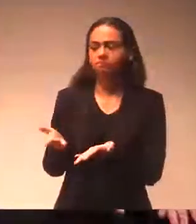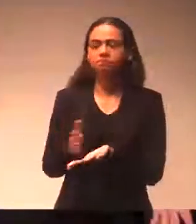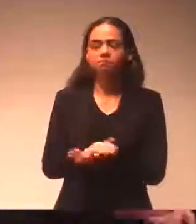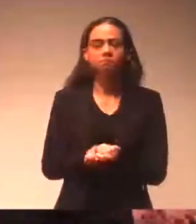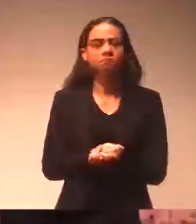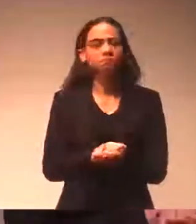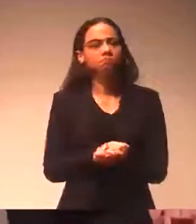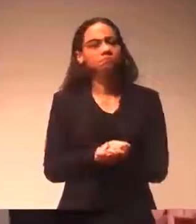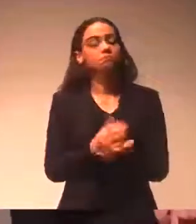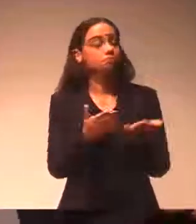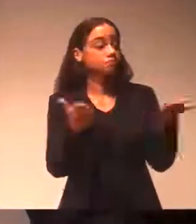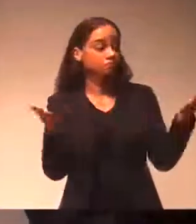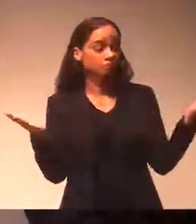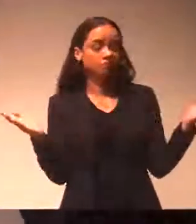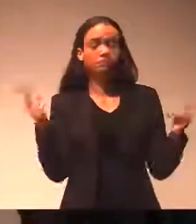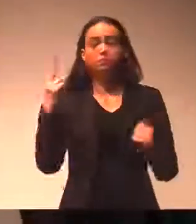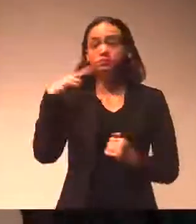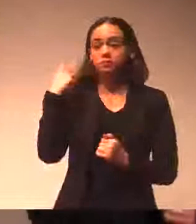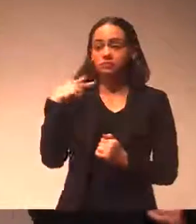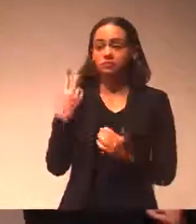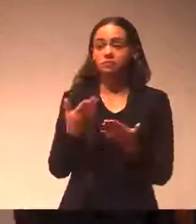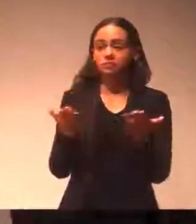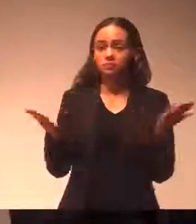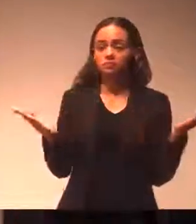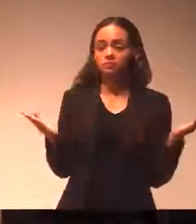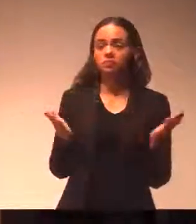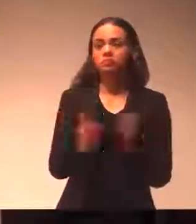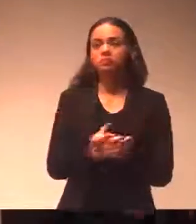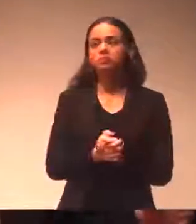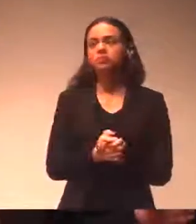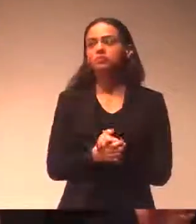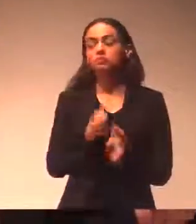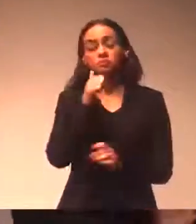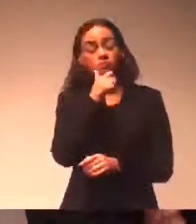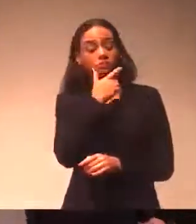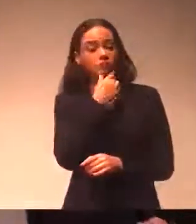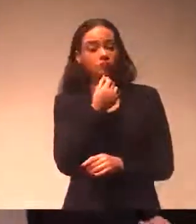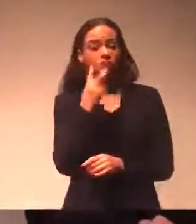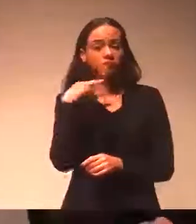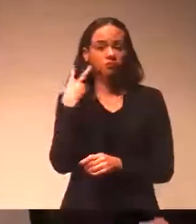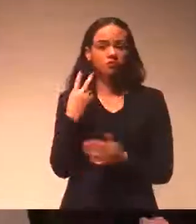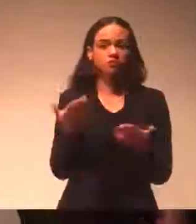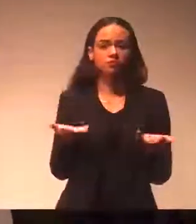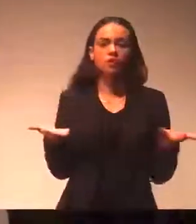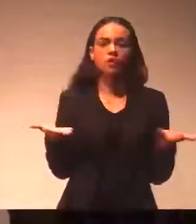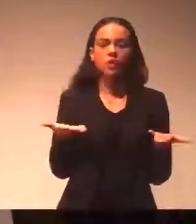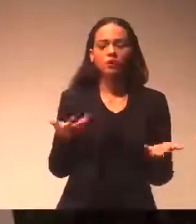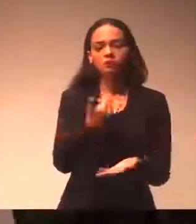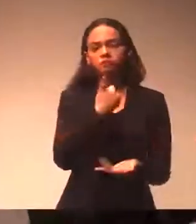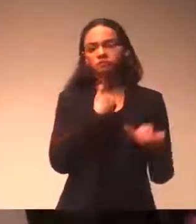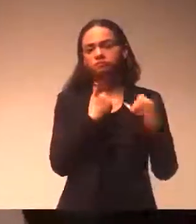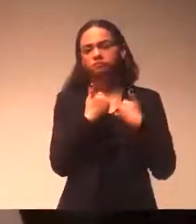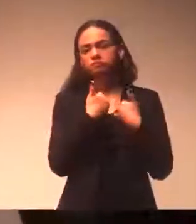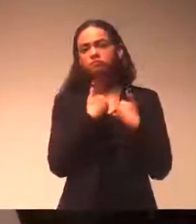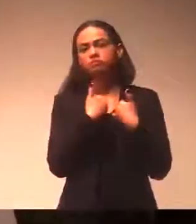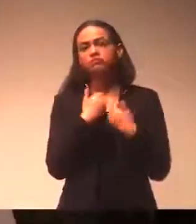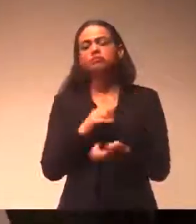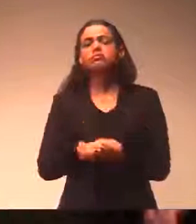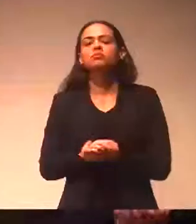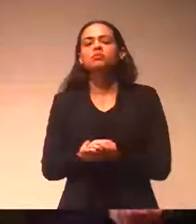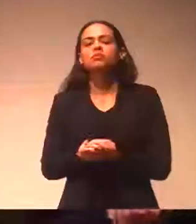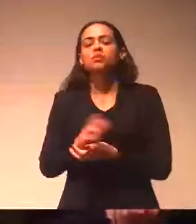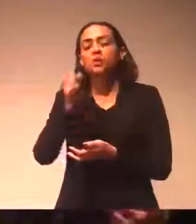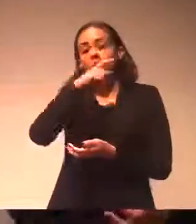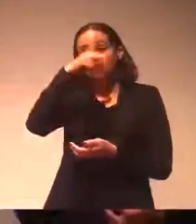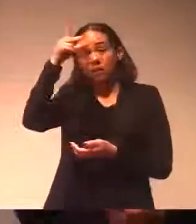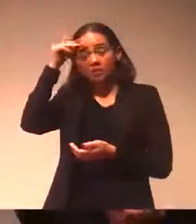Senhores vereadores, senhoras vereadoras, eu também tomei ciência hoje da retirada do veto do prefeito,